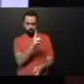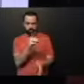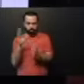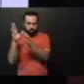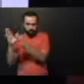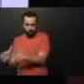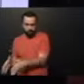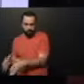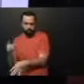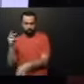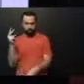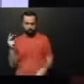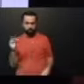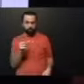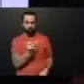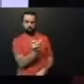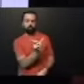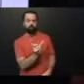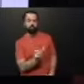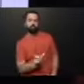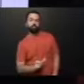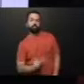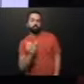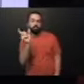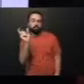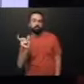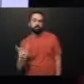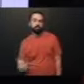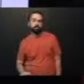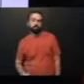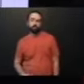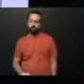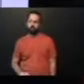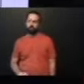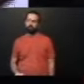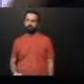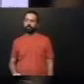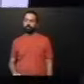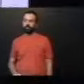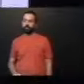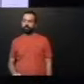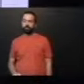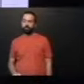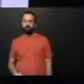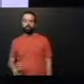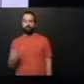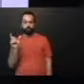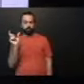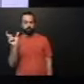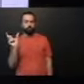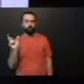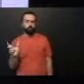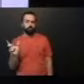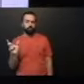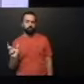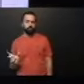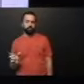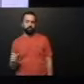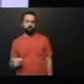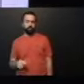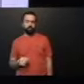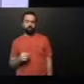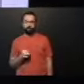mexer, deixar, eixo, vexame e enxergar. Lista 2,